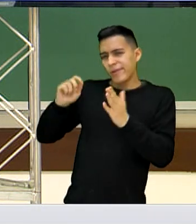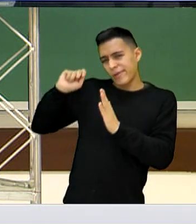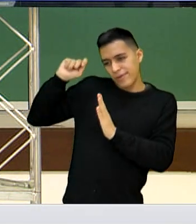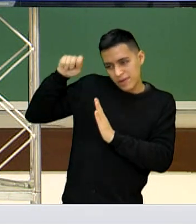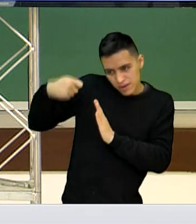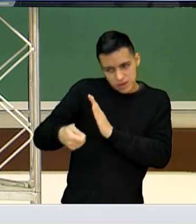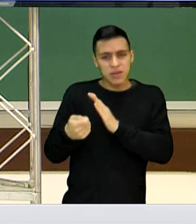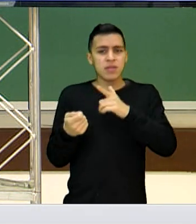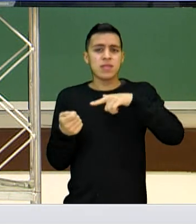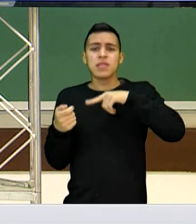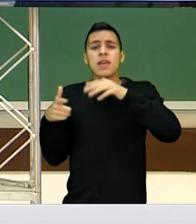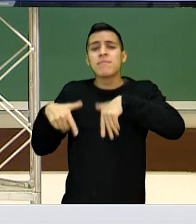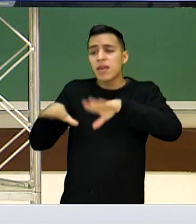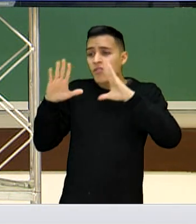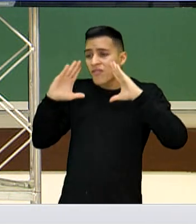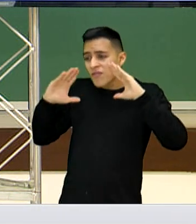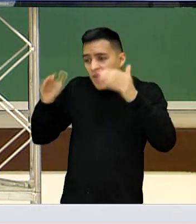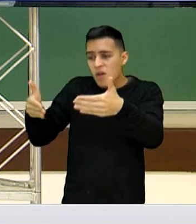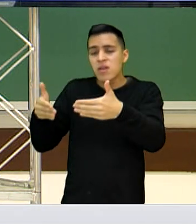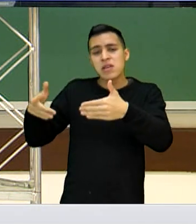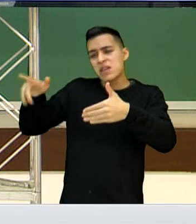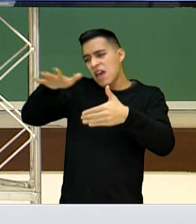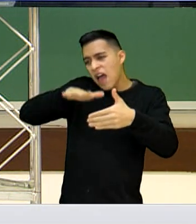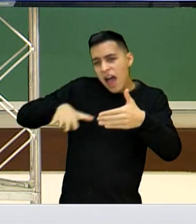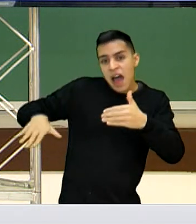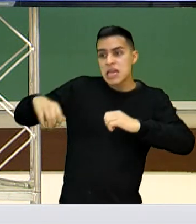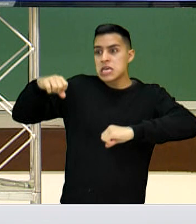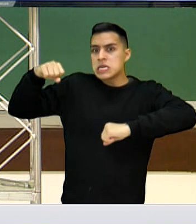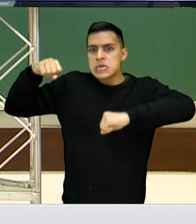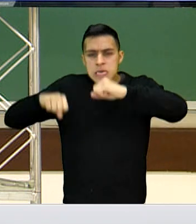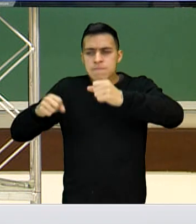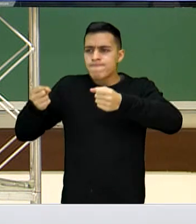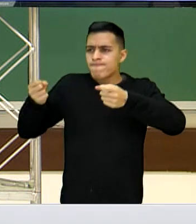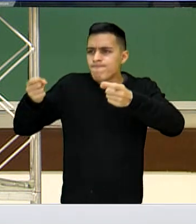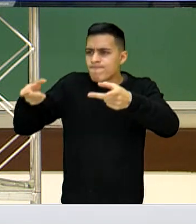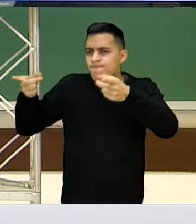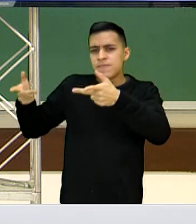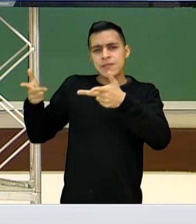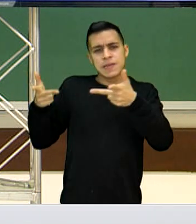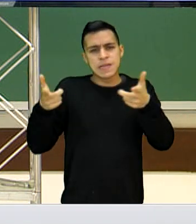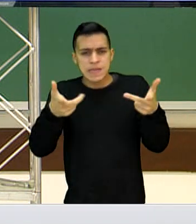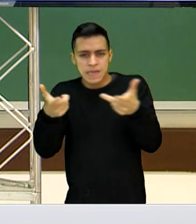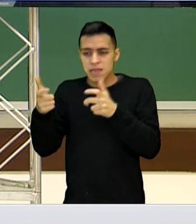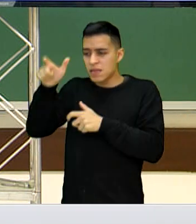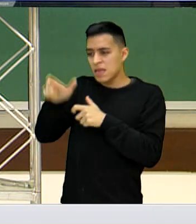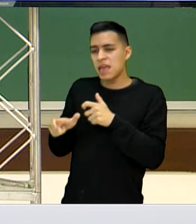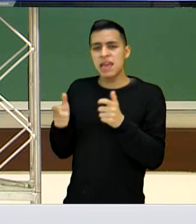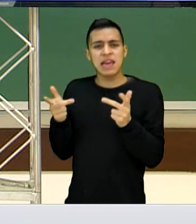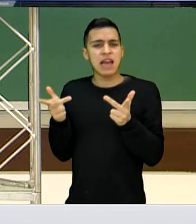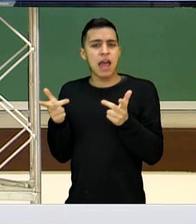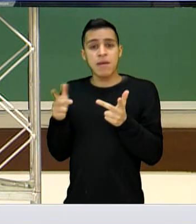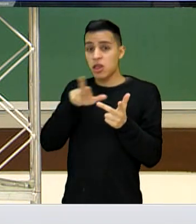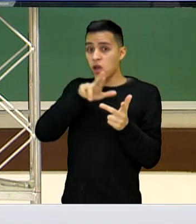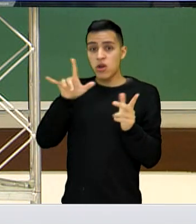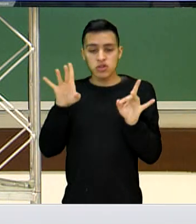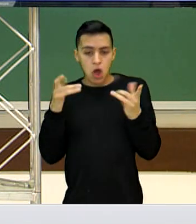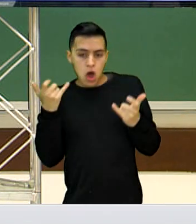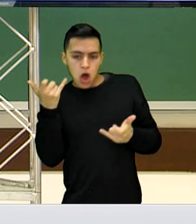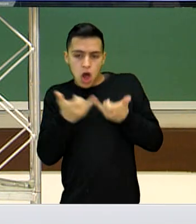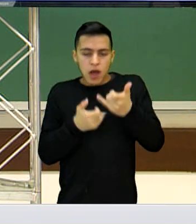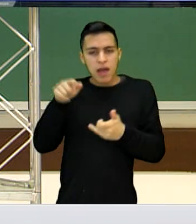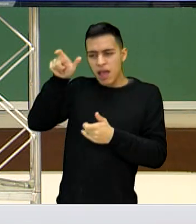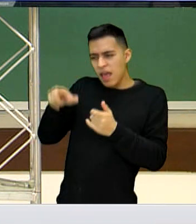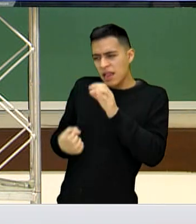está muito voltado para essa indústria do game, né? Então o gamer, ele não está só jogando, ele